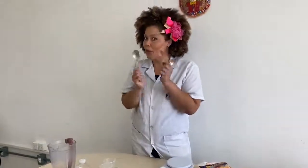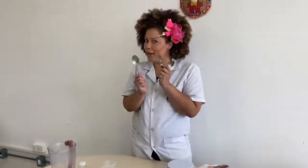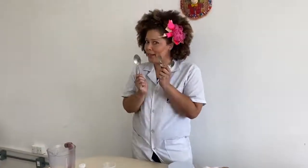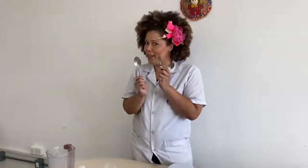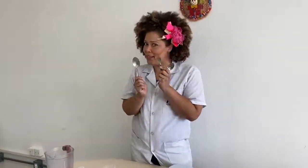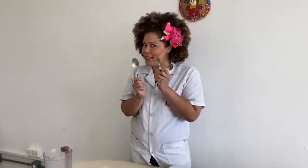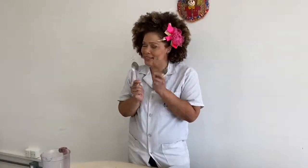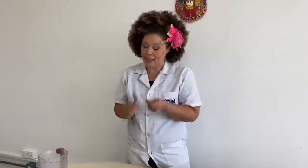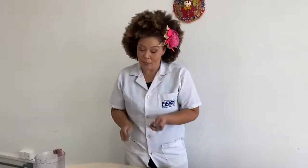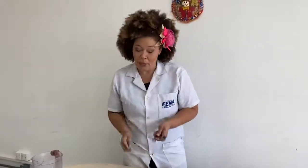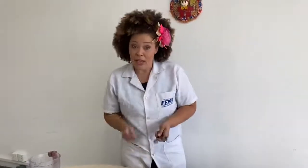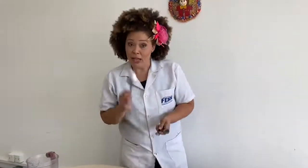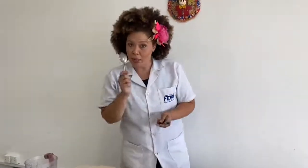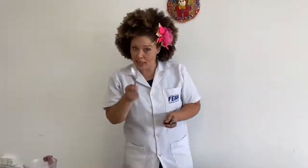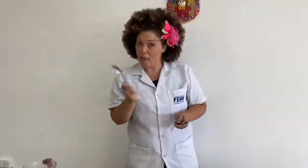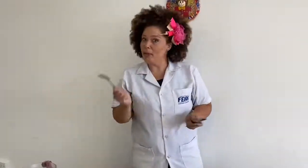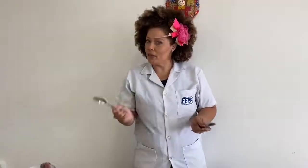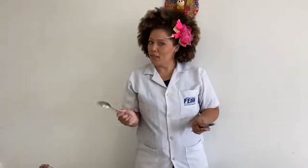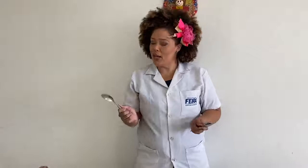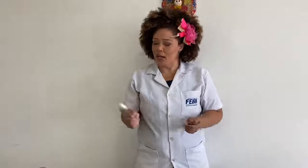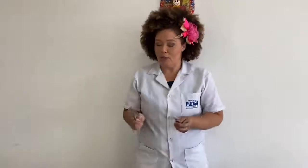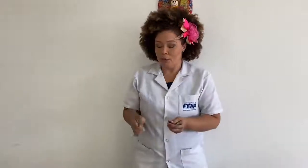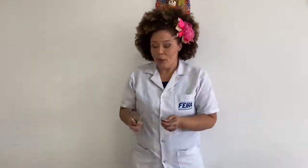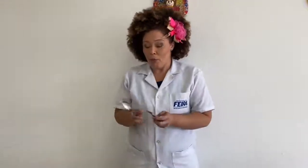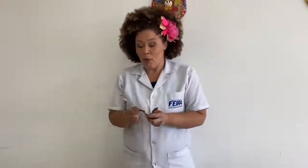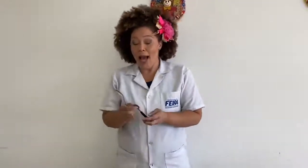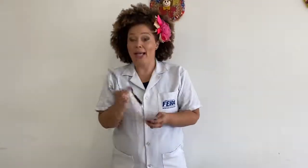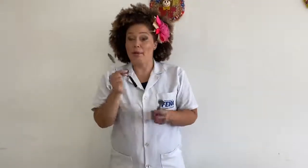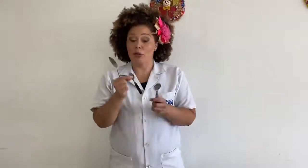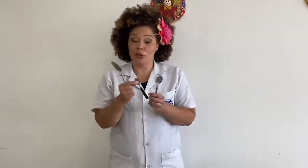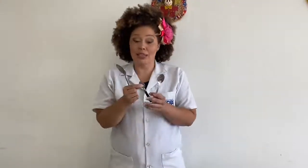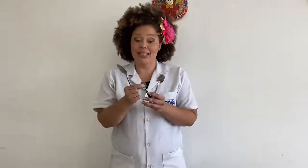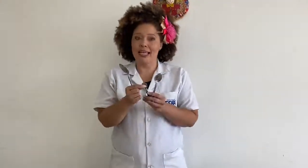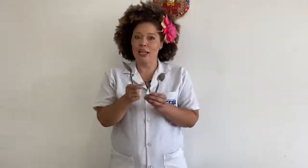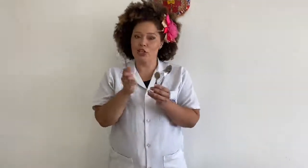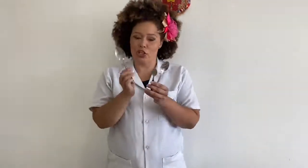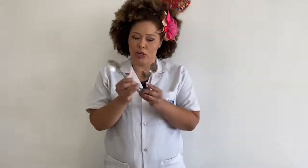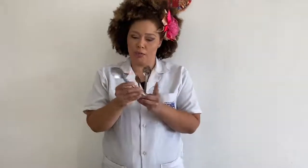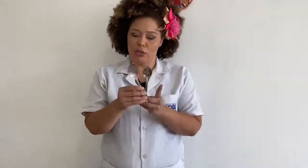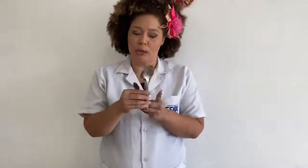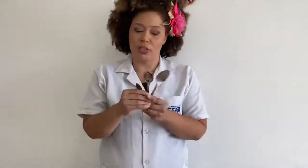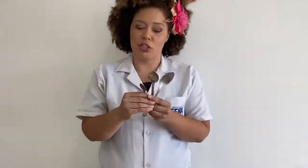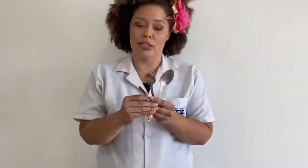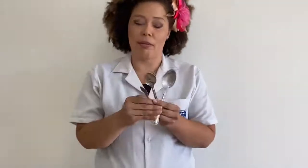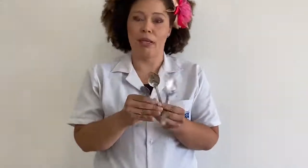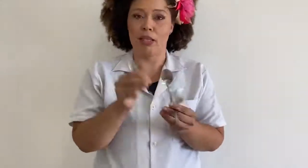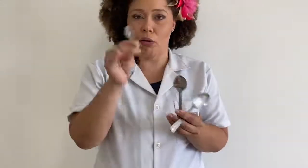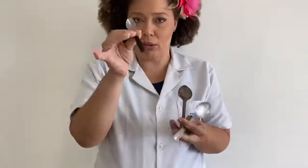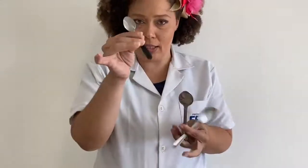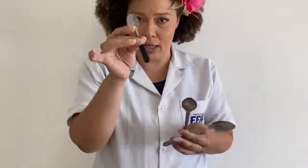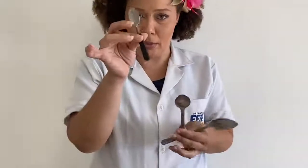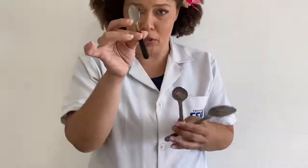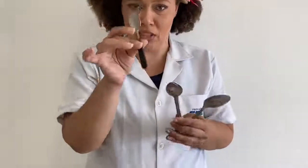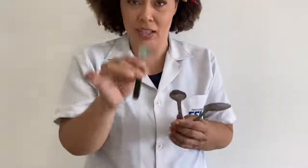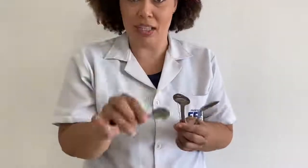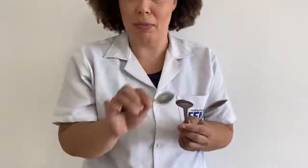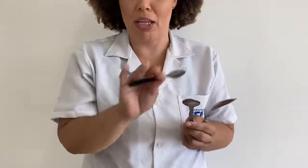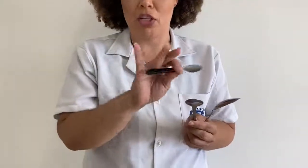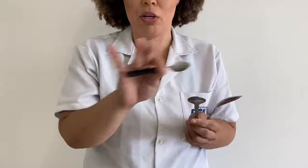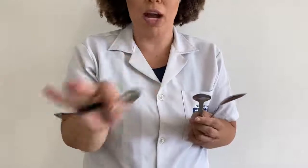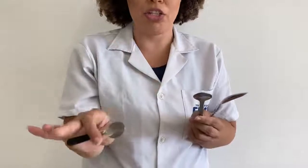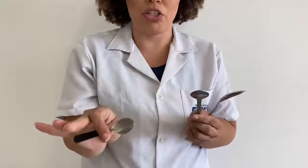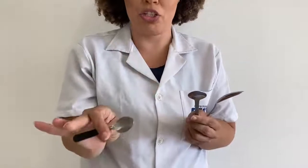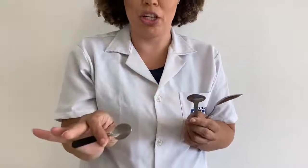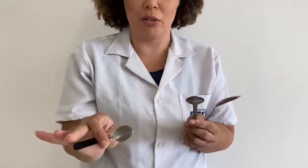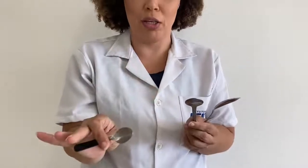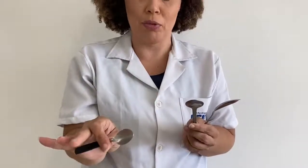sobre colheres, né? Lembra que também teve na aula. Bom, aqui a Pro trouxe 3 tipos, né? Mas a gente sabe que tem uma terceira menorzinha dessa, mas que a